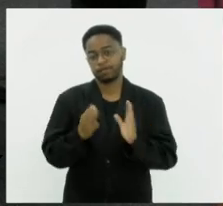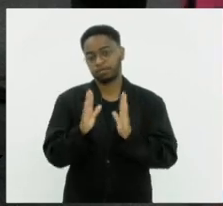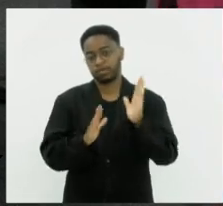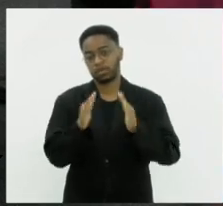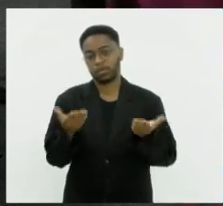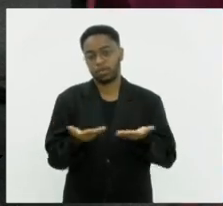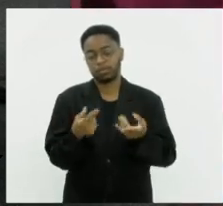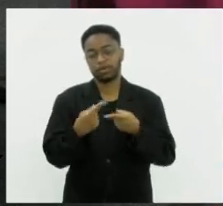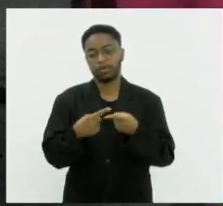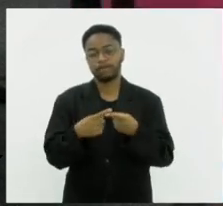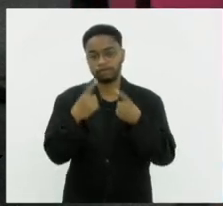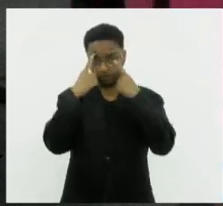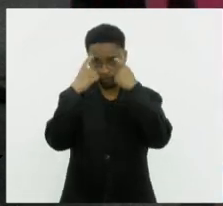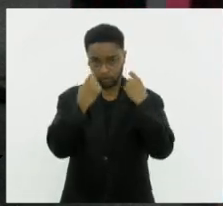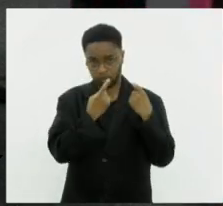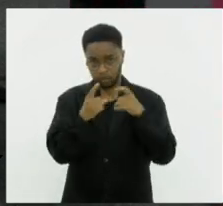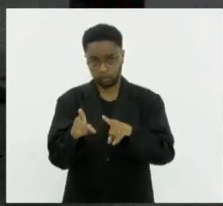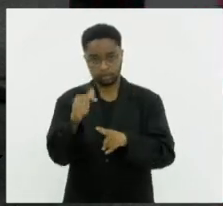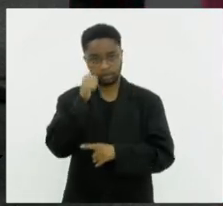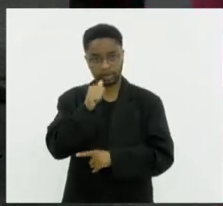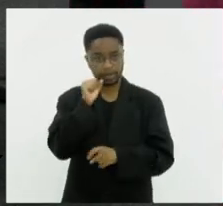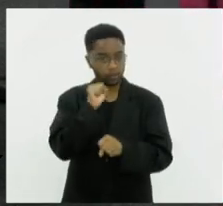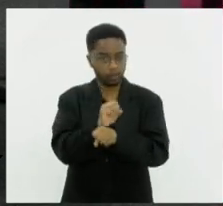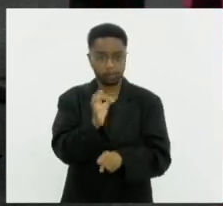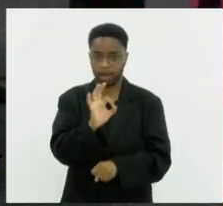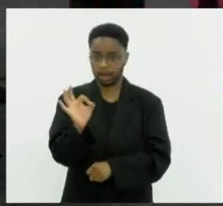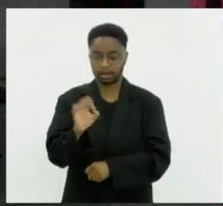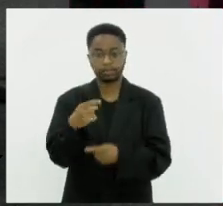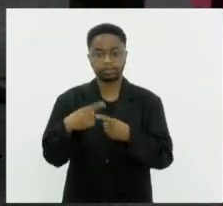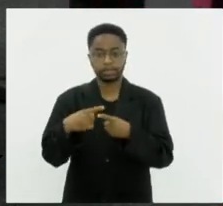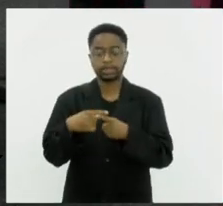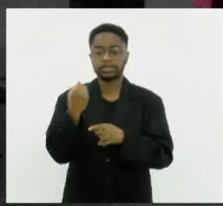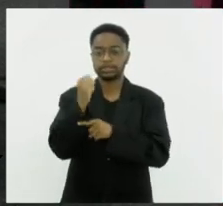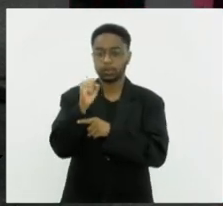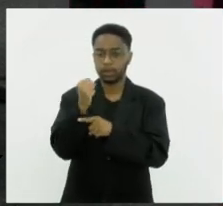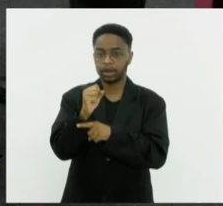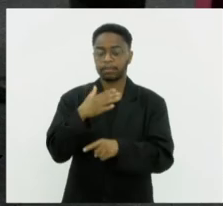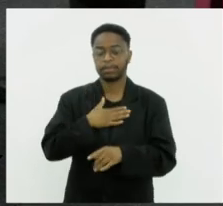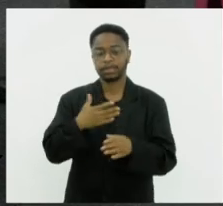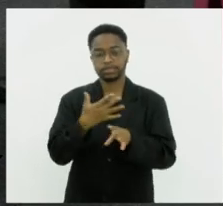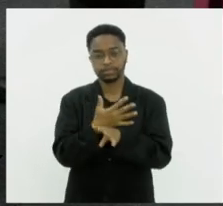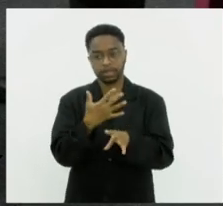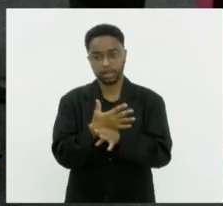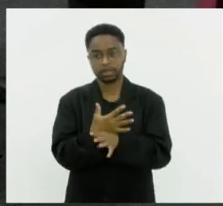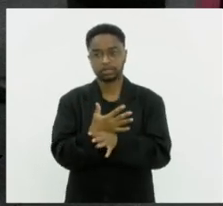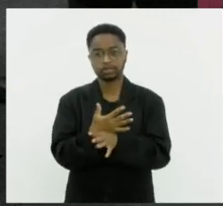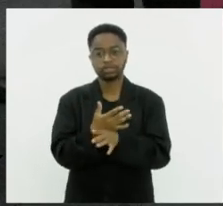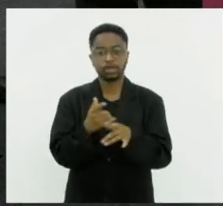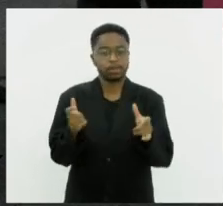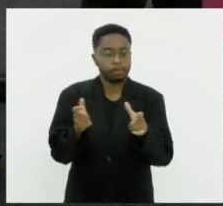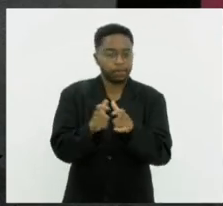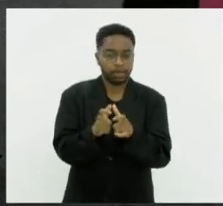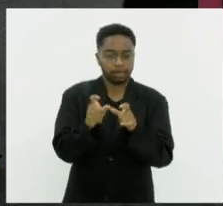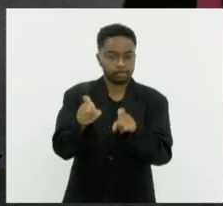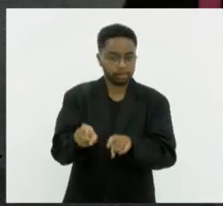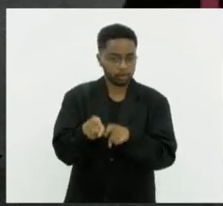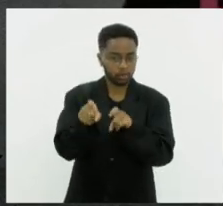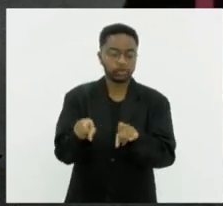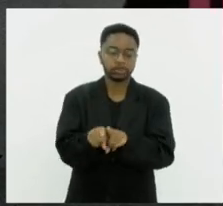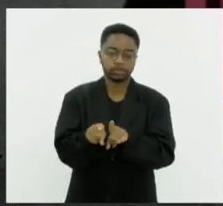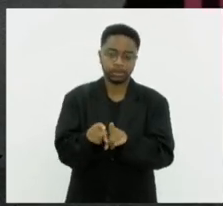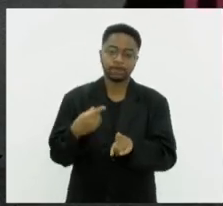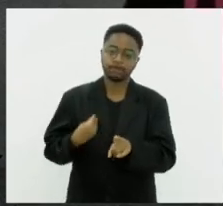violência contra a mulher não para. Saquarema, minha cidade, que é uma cidade pacata também, tem passado